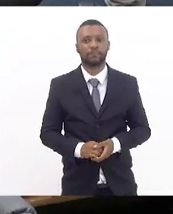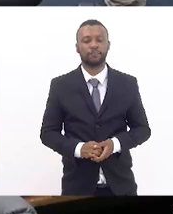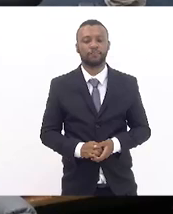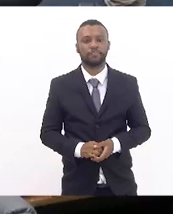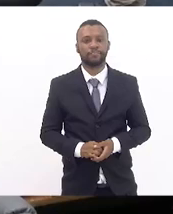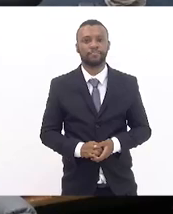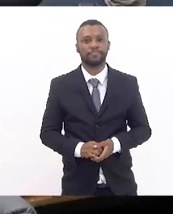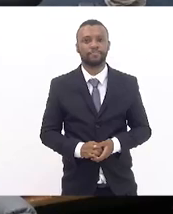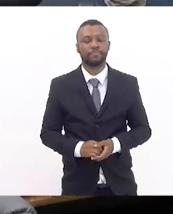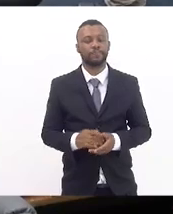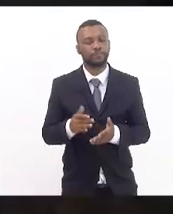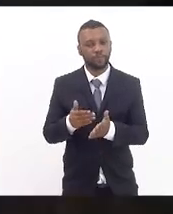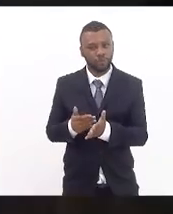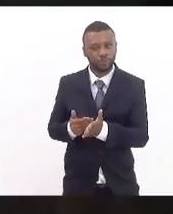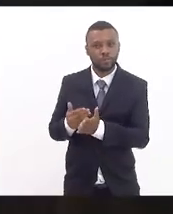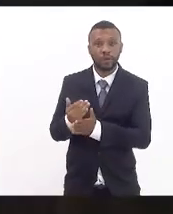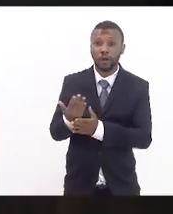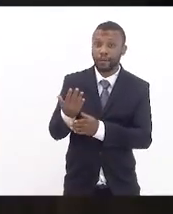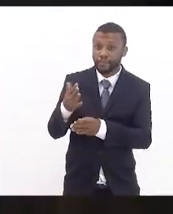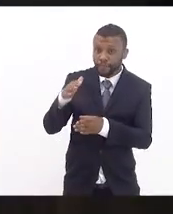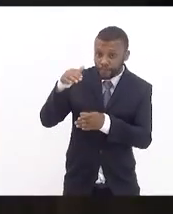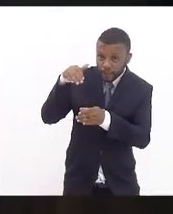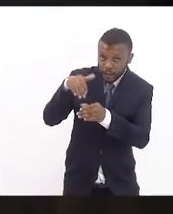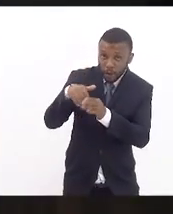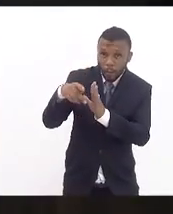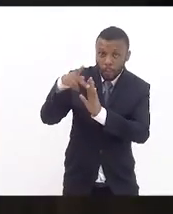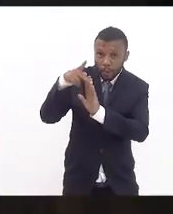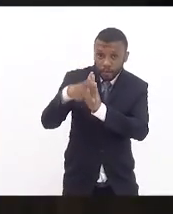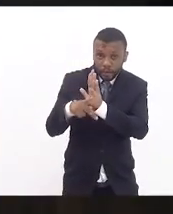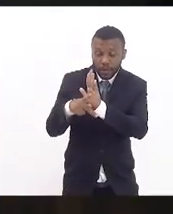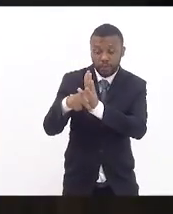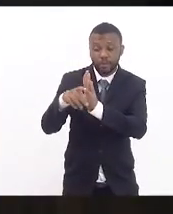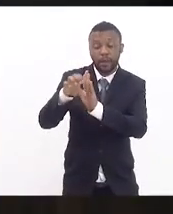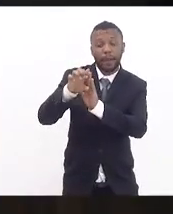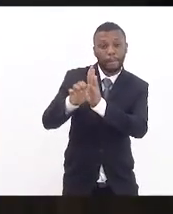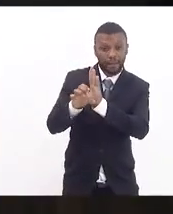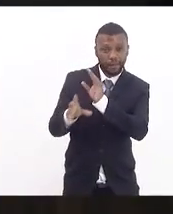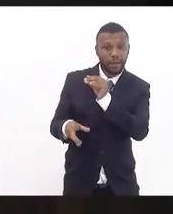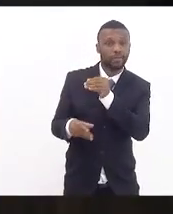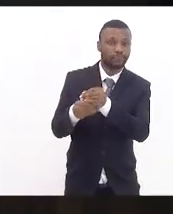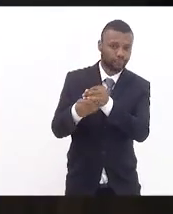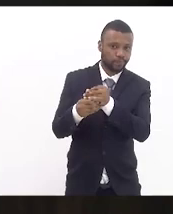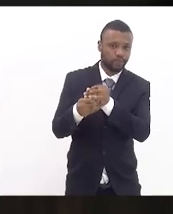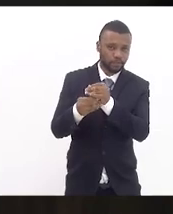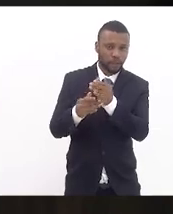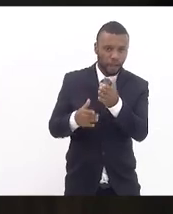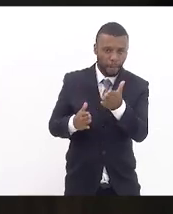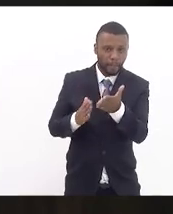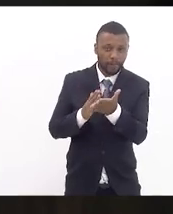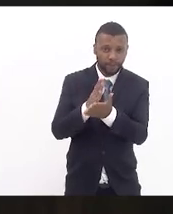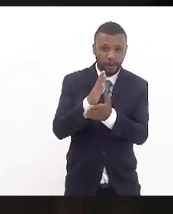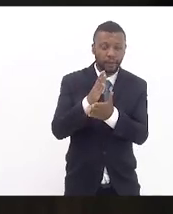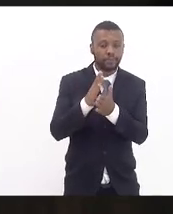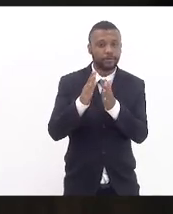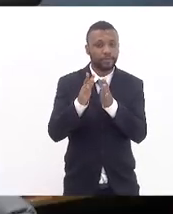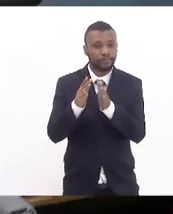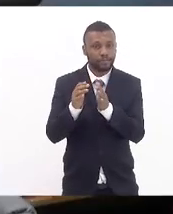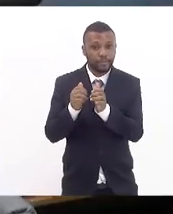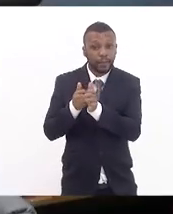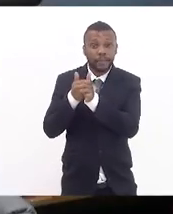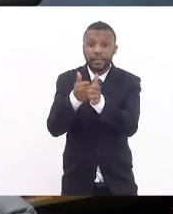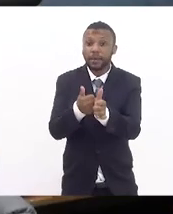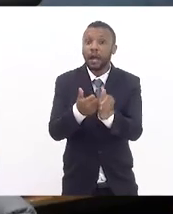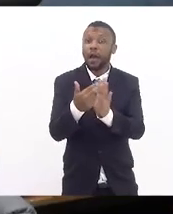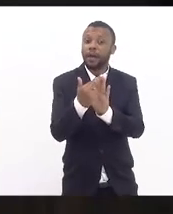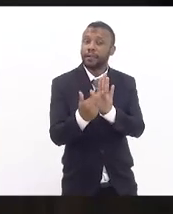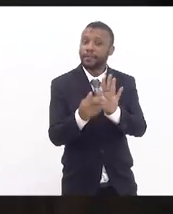Em votação, projeto assim emendado. Senhores que aprovam, permaneçam como estão. Aprovado, vai à redação final. Questão de ordem, presidente. Questão